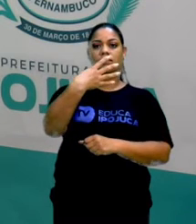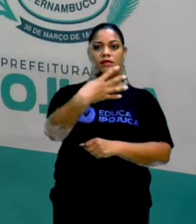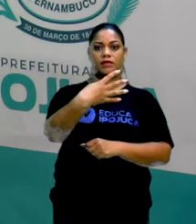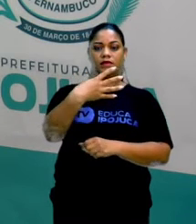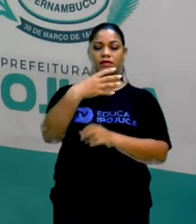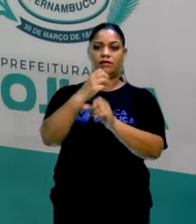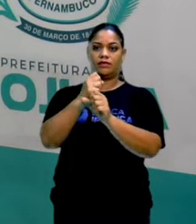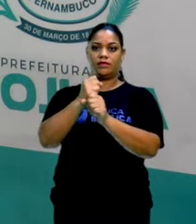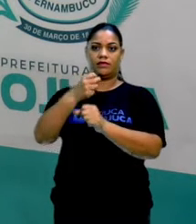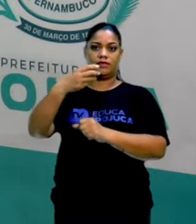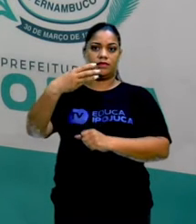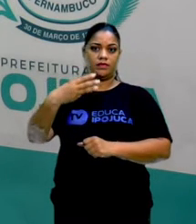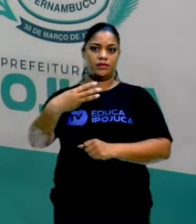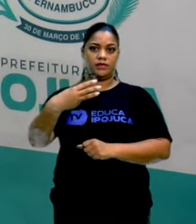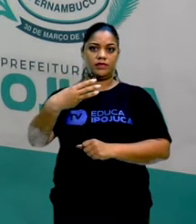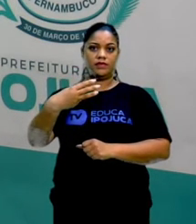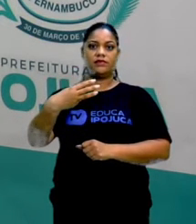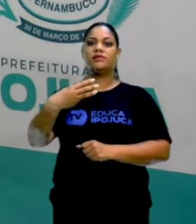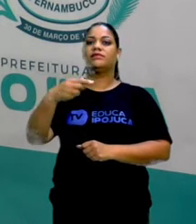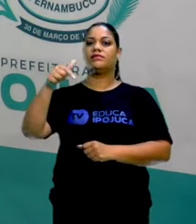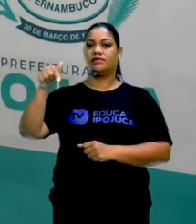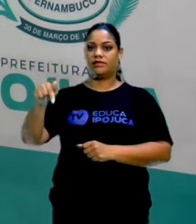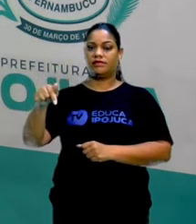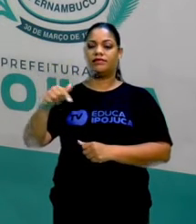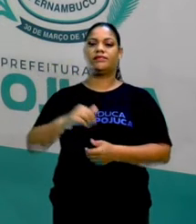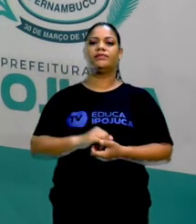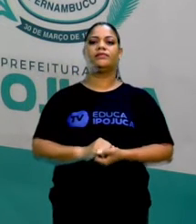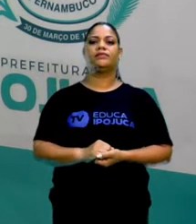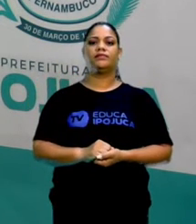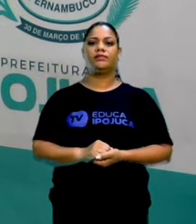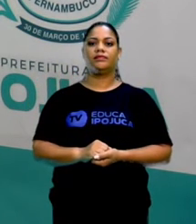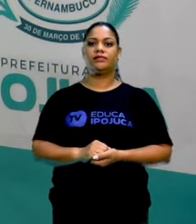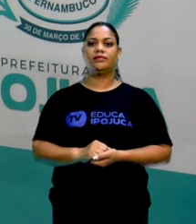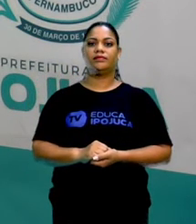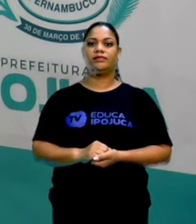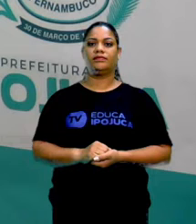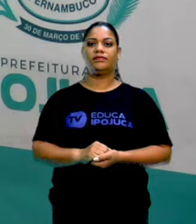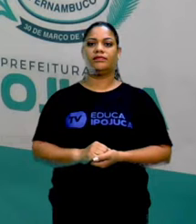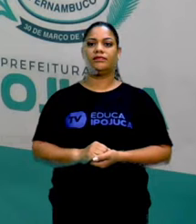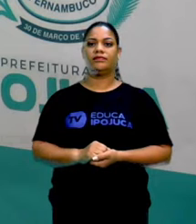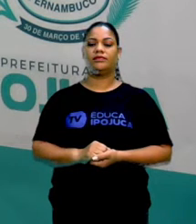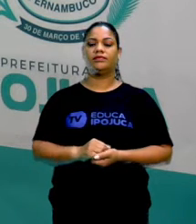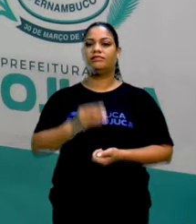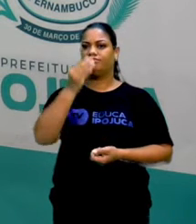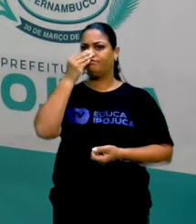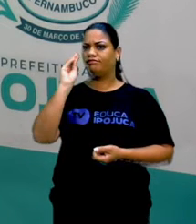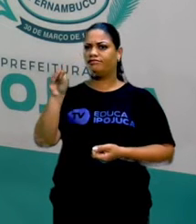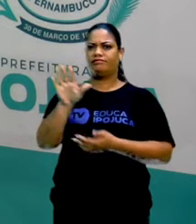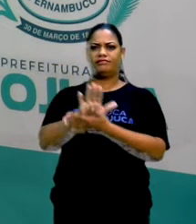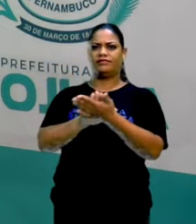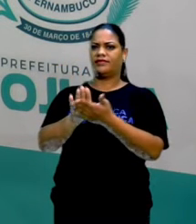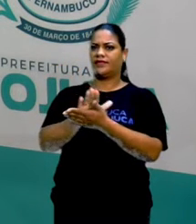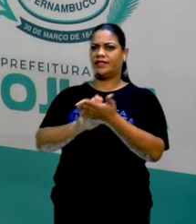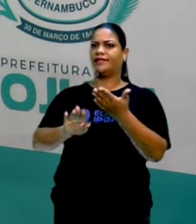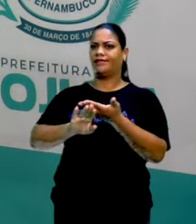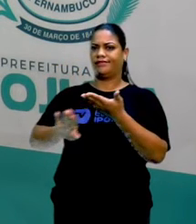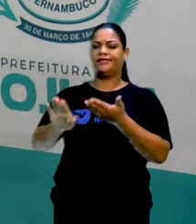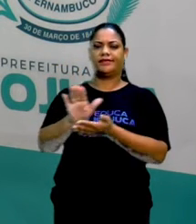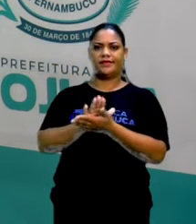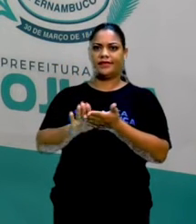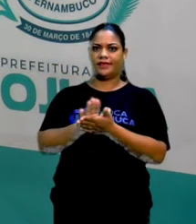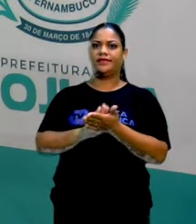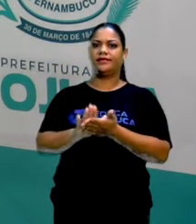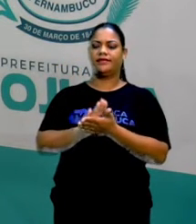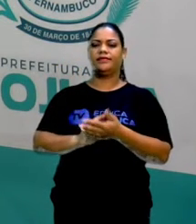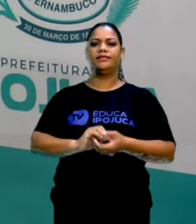achei aqui o meu número. Aqui eu tenho, ó, sobrou, né? Não sobrou nada. Então aqui está